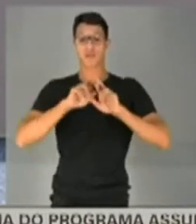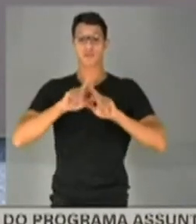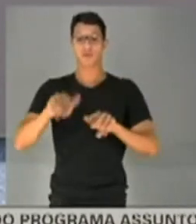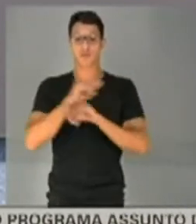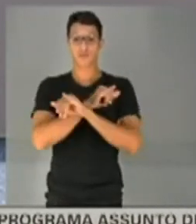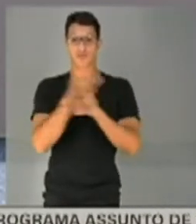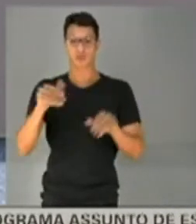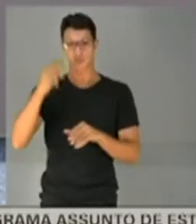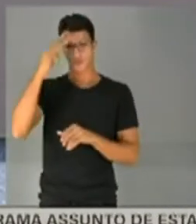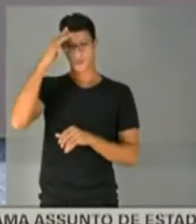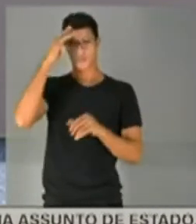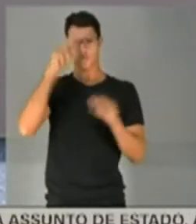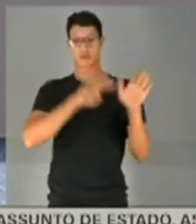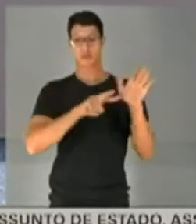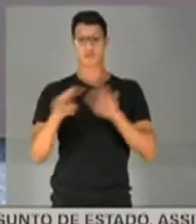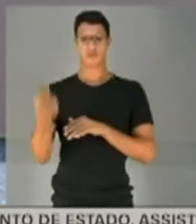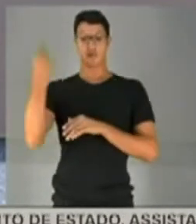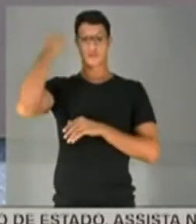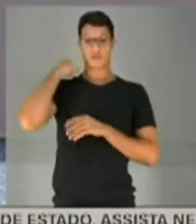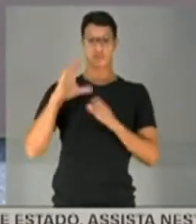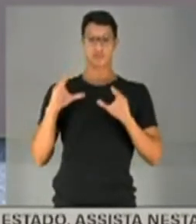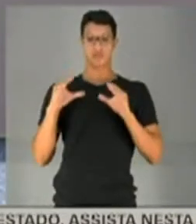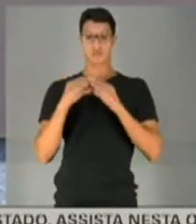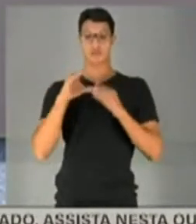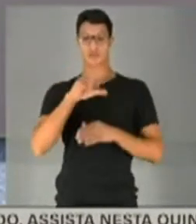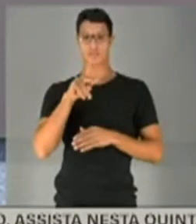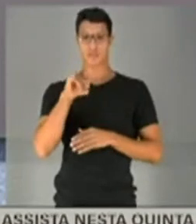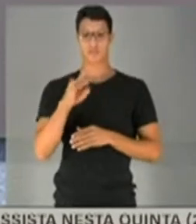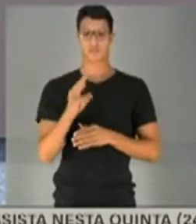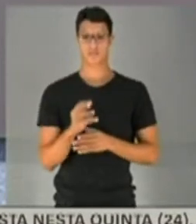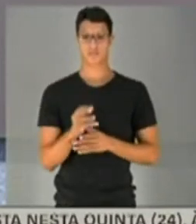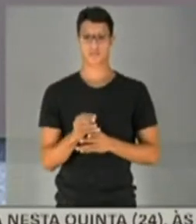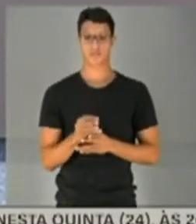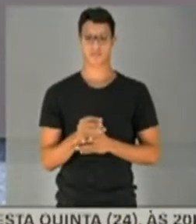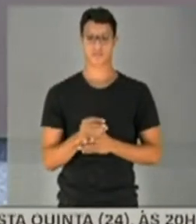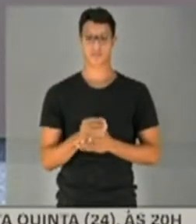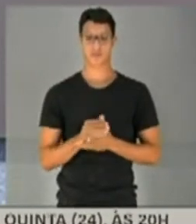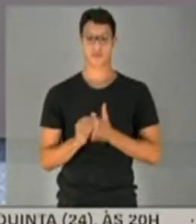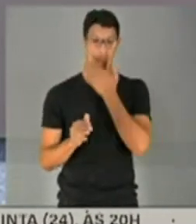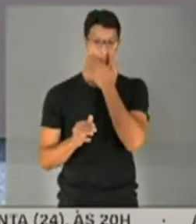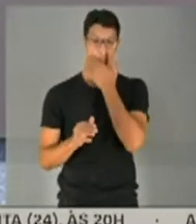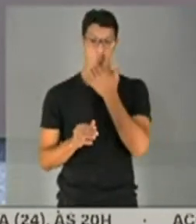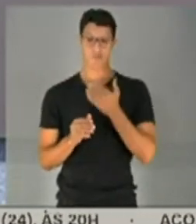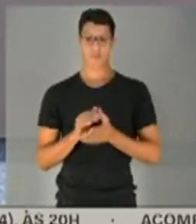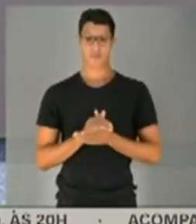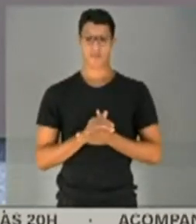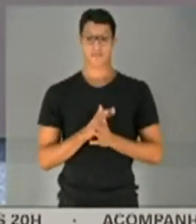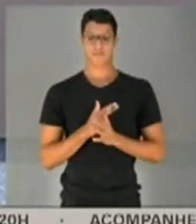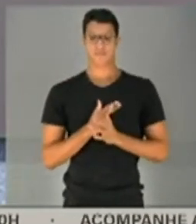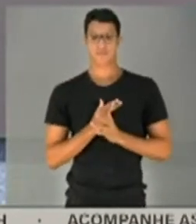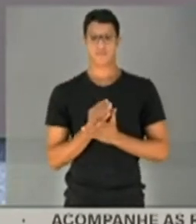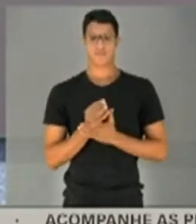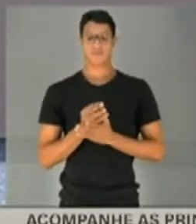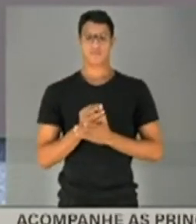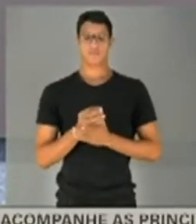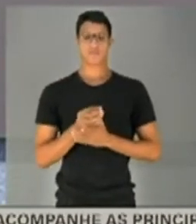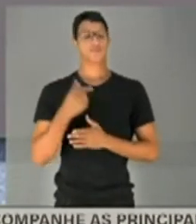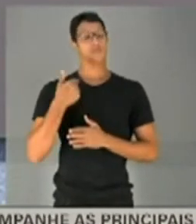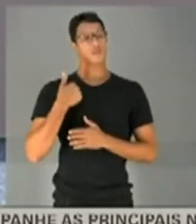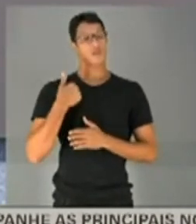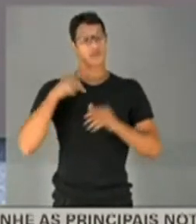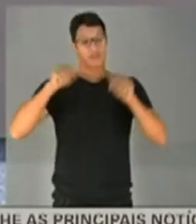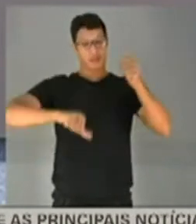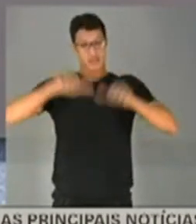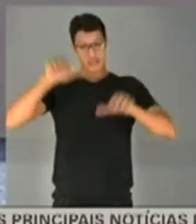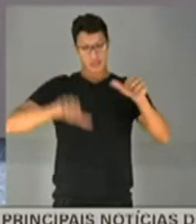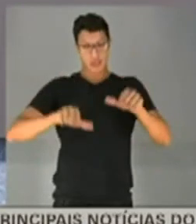na terça-feira, se eu não me engano, para esta comissão de inquérito. Próximo slide, por favor. Em relação à